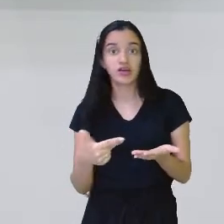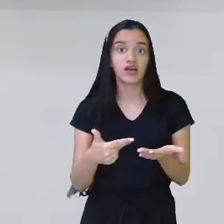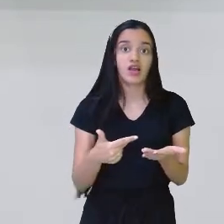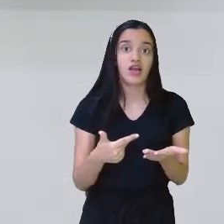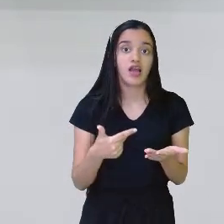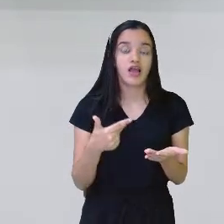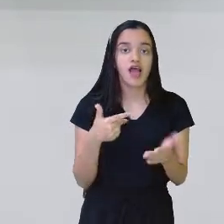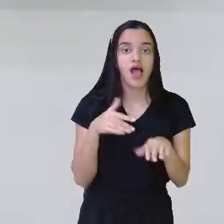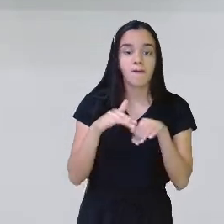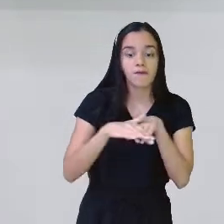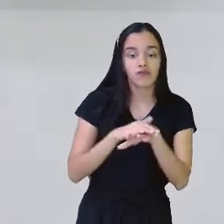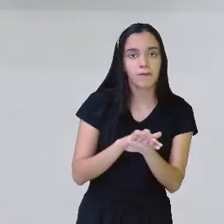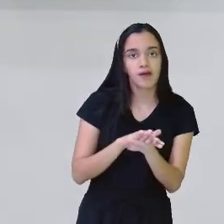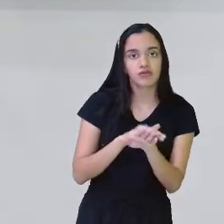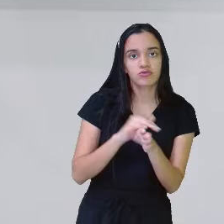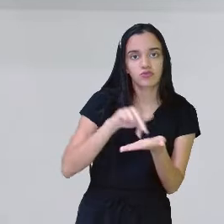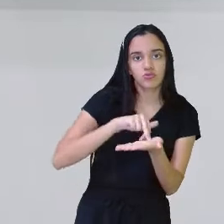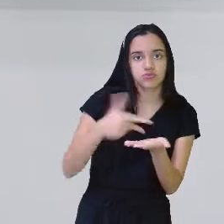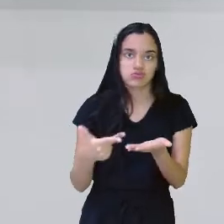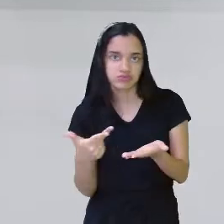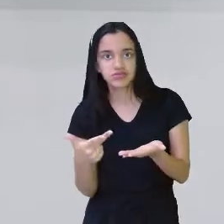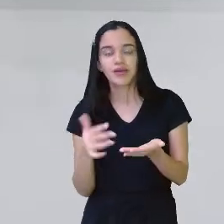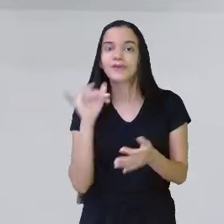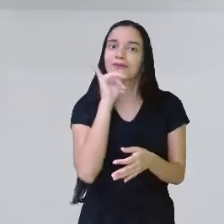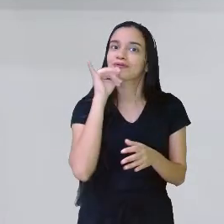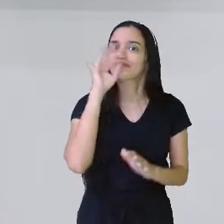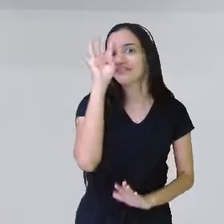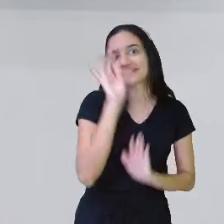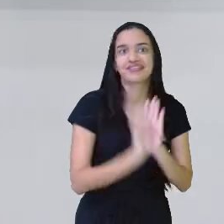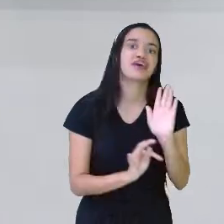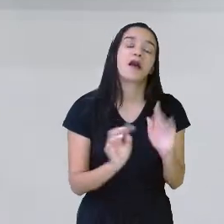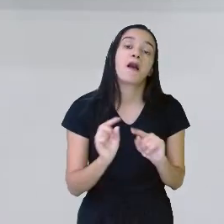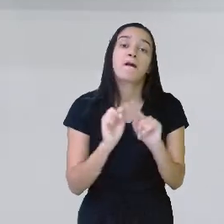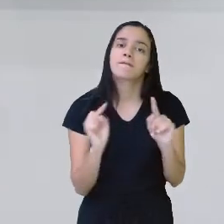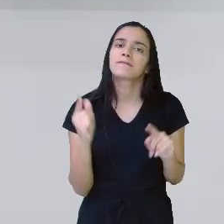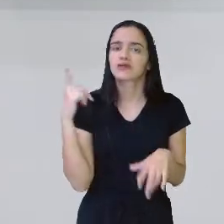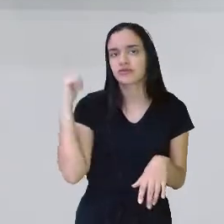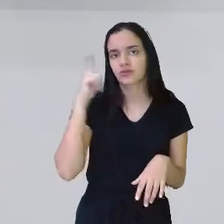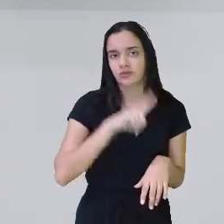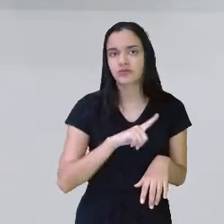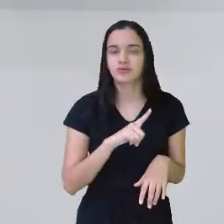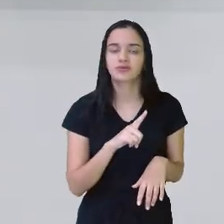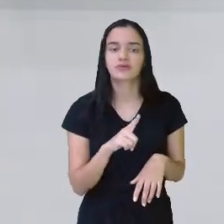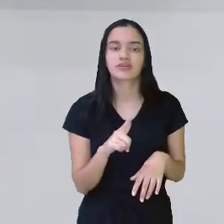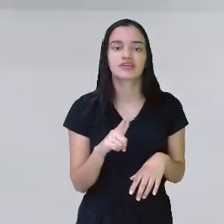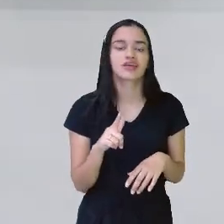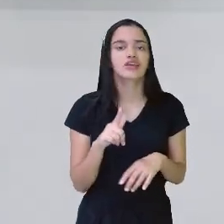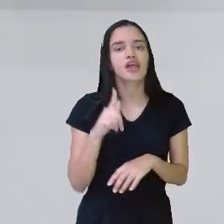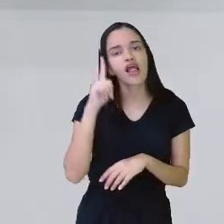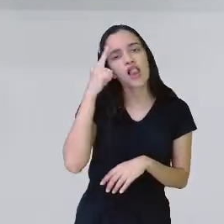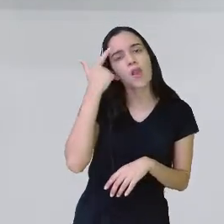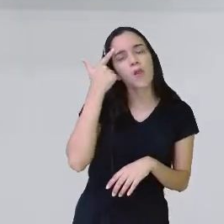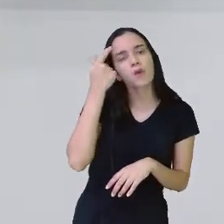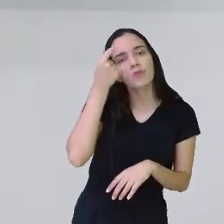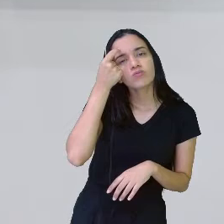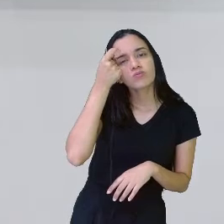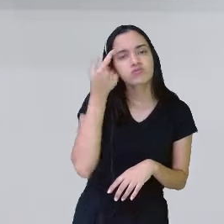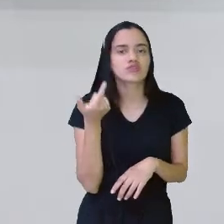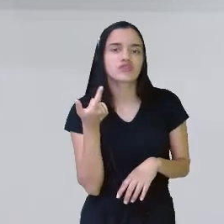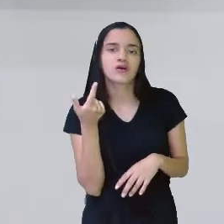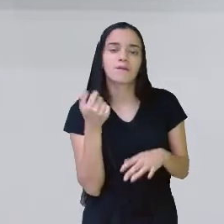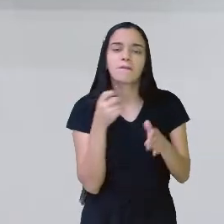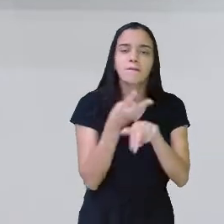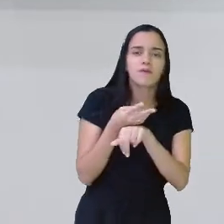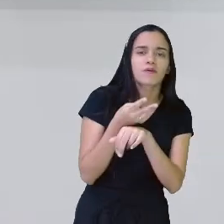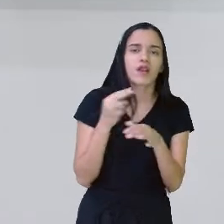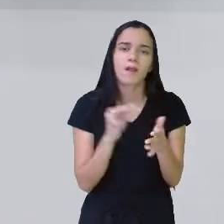estava solta. Eu sei que isso é um exemplo péssimo para um texto, mas a gente consegue fazer essa lógica de procurar um motivo